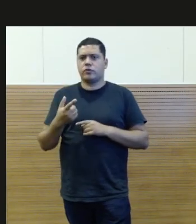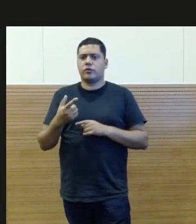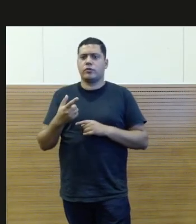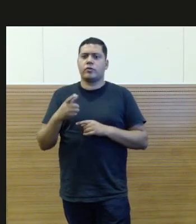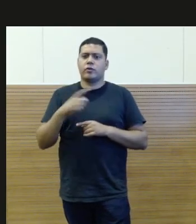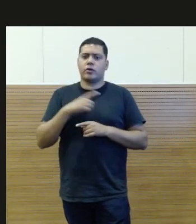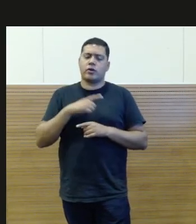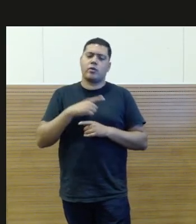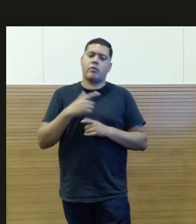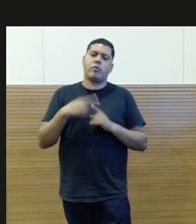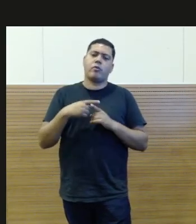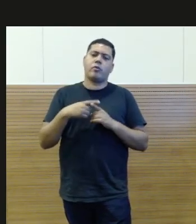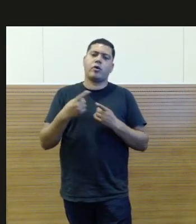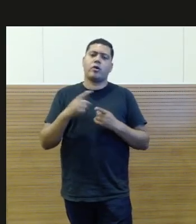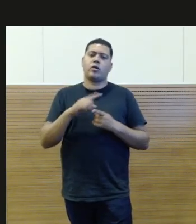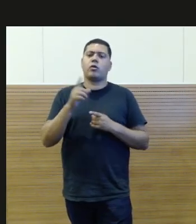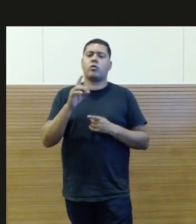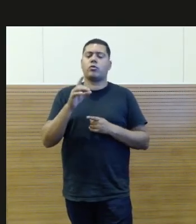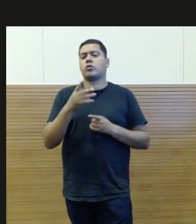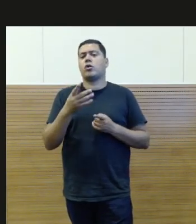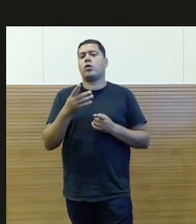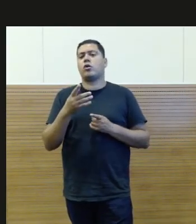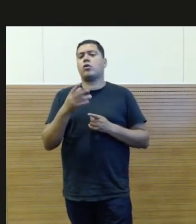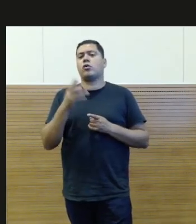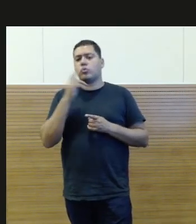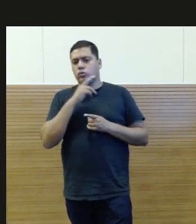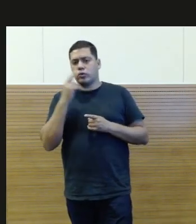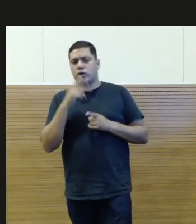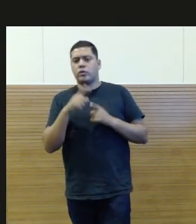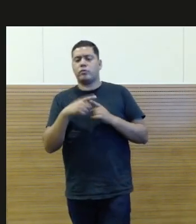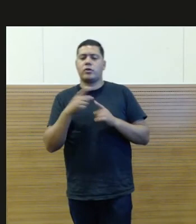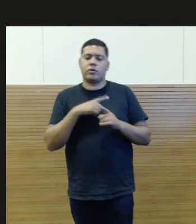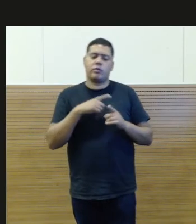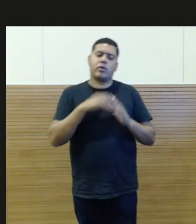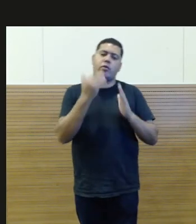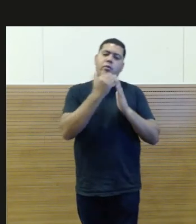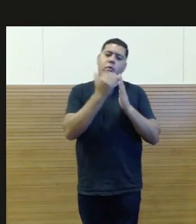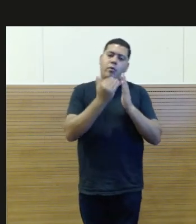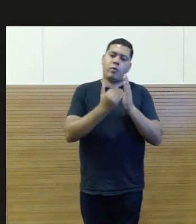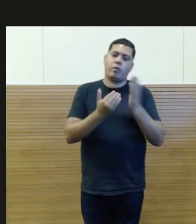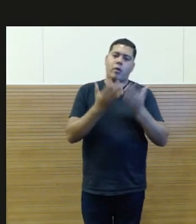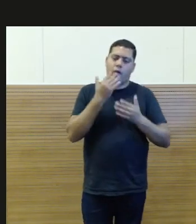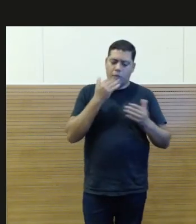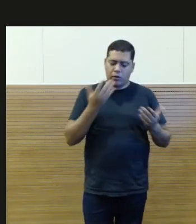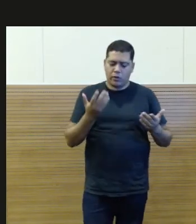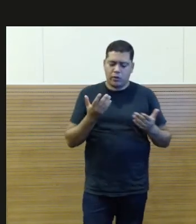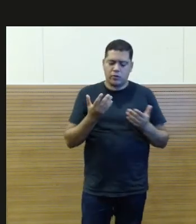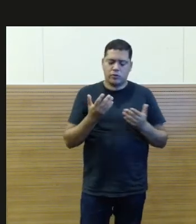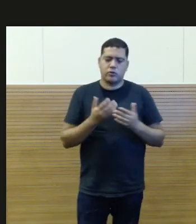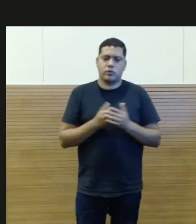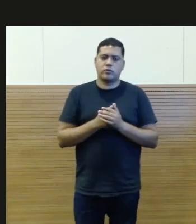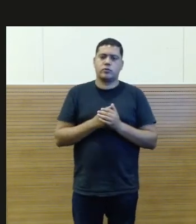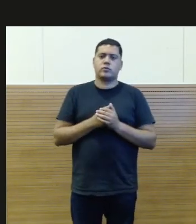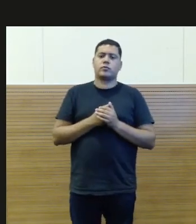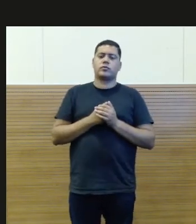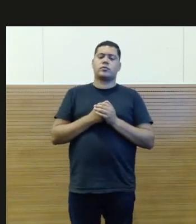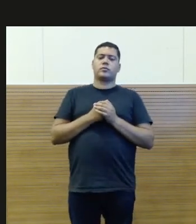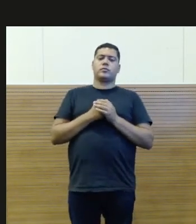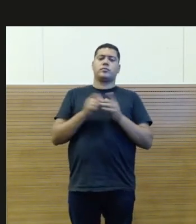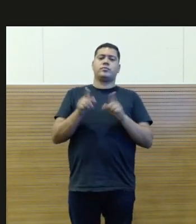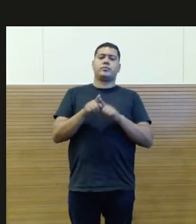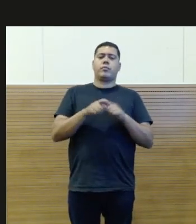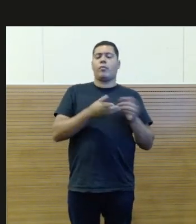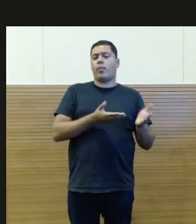isso, porque combina não só o perfil de nutrientes, combina a classificação de alimentos com o perfil de nutrientes, e